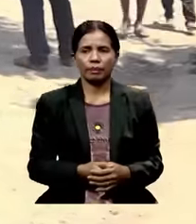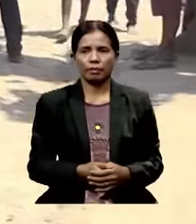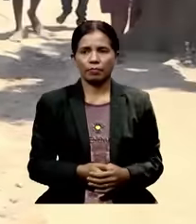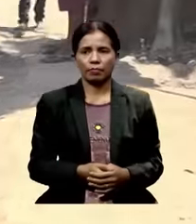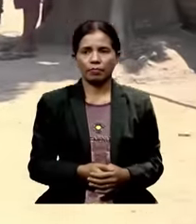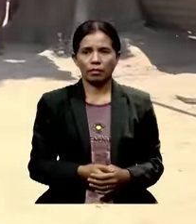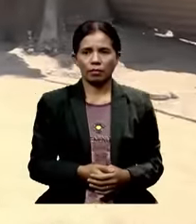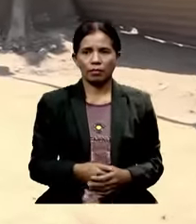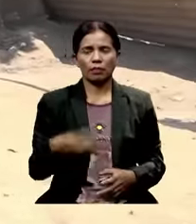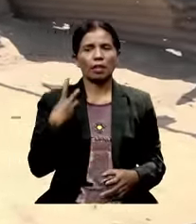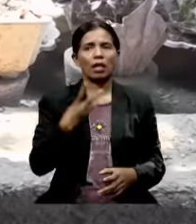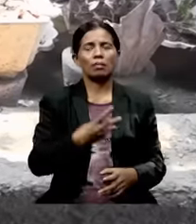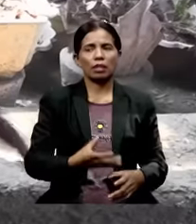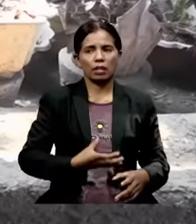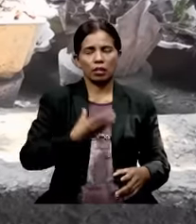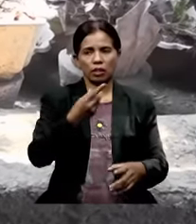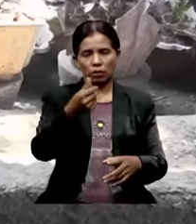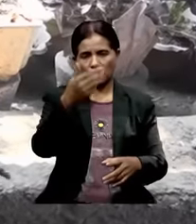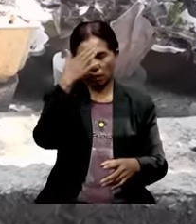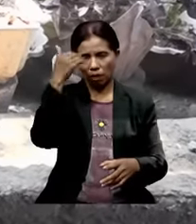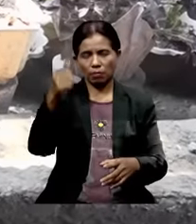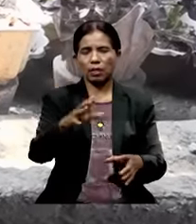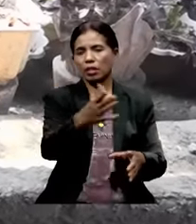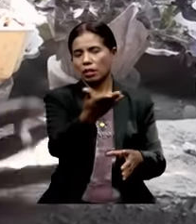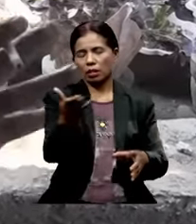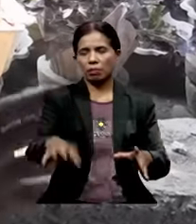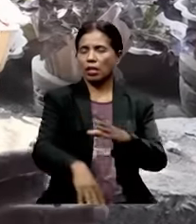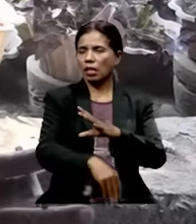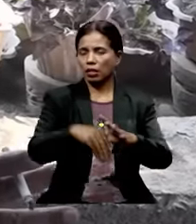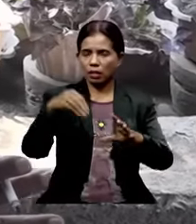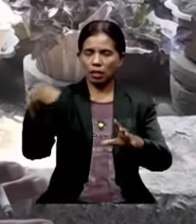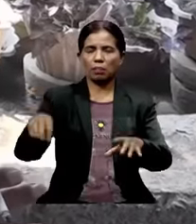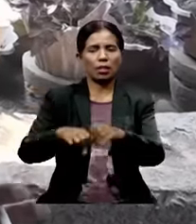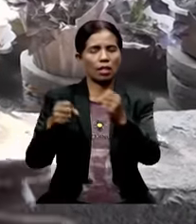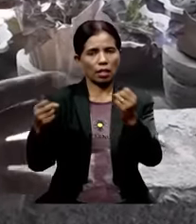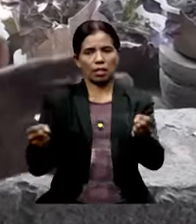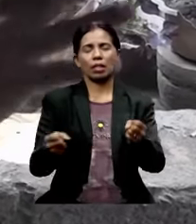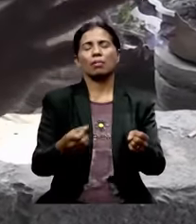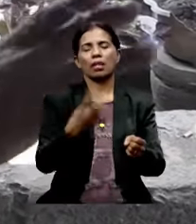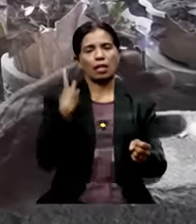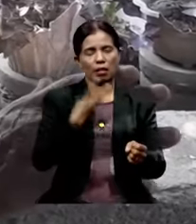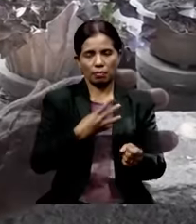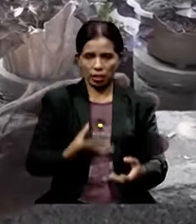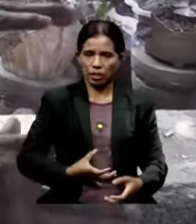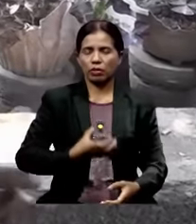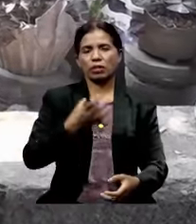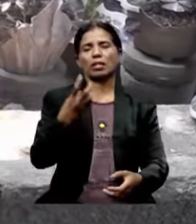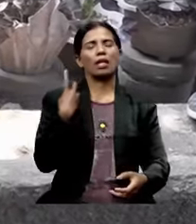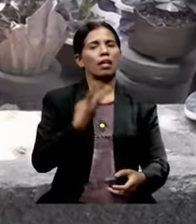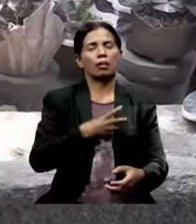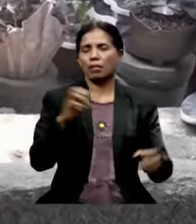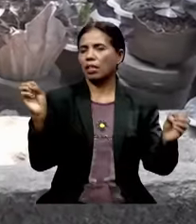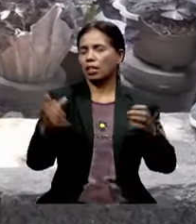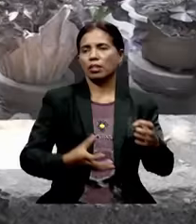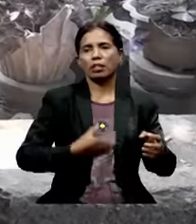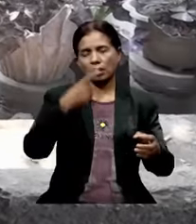Ami hiru si tua ne, tamba, e me assai se sama e chumbo lá um nem mais vírus, né? Mas a mina aí do Zim também